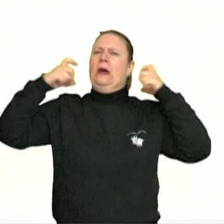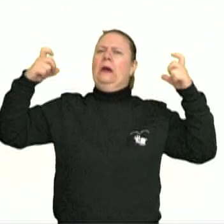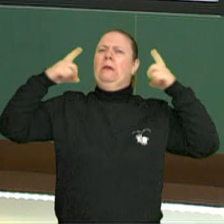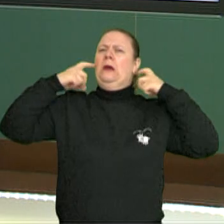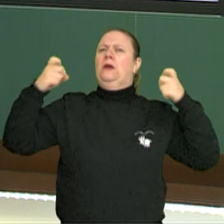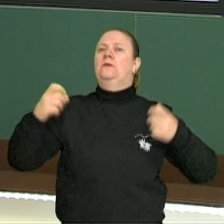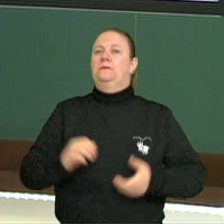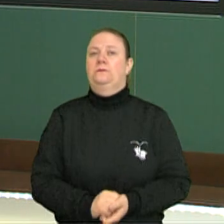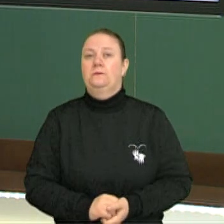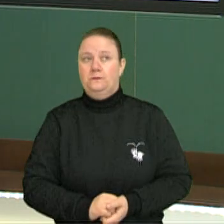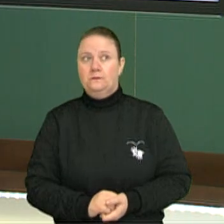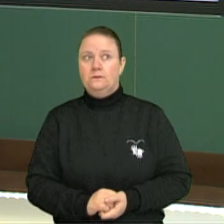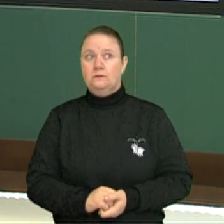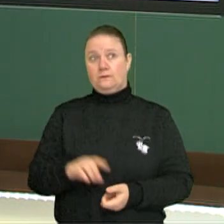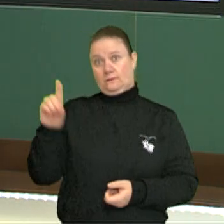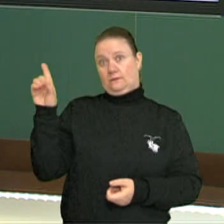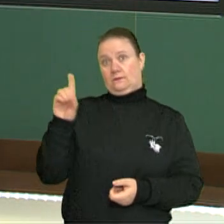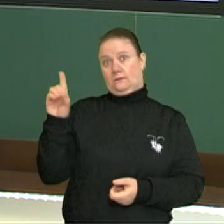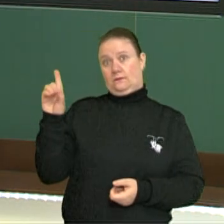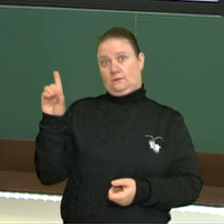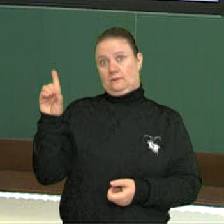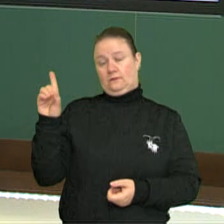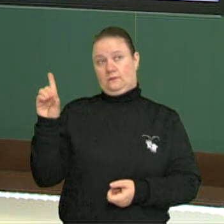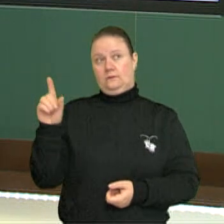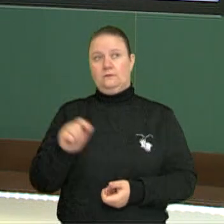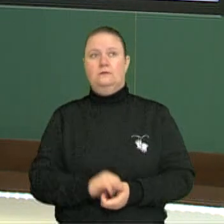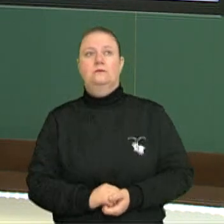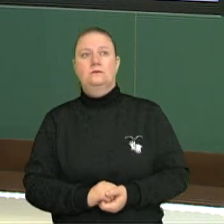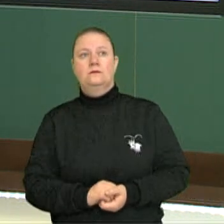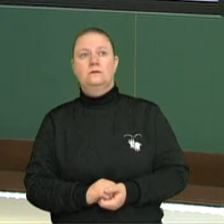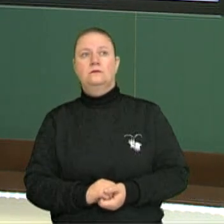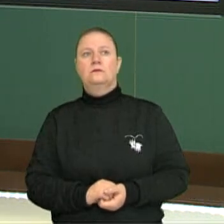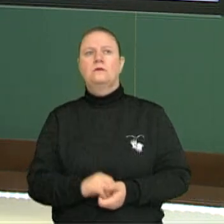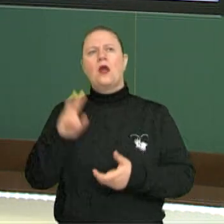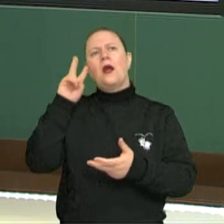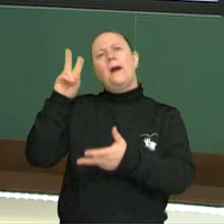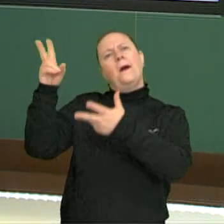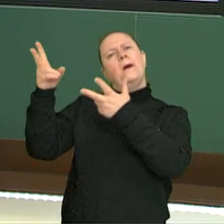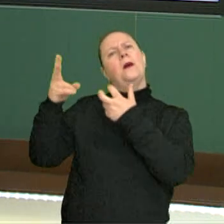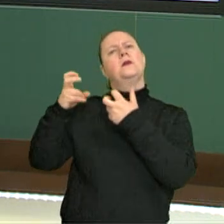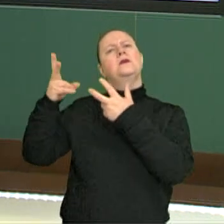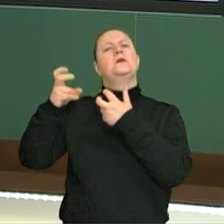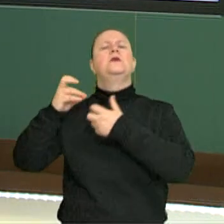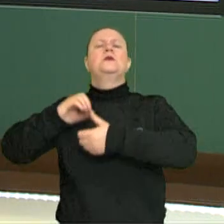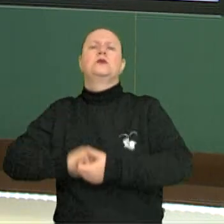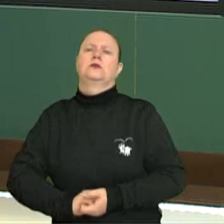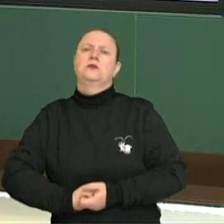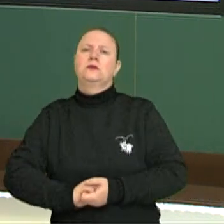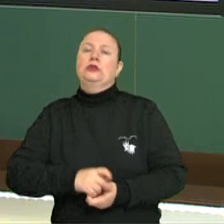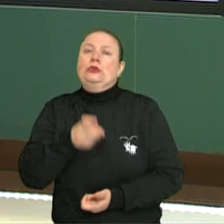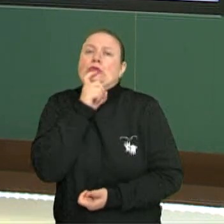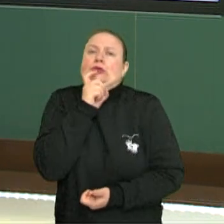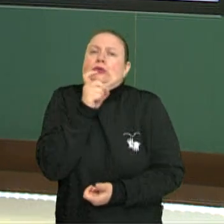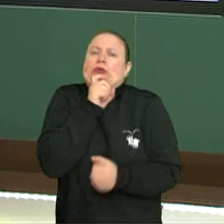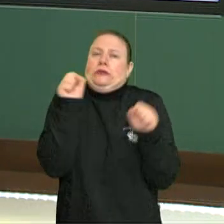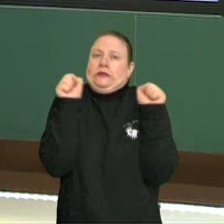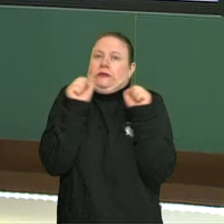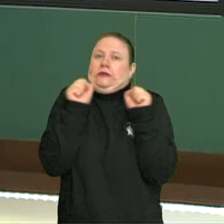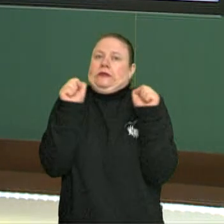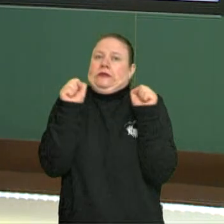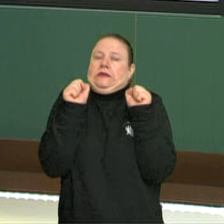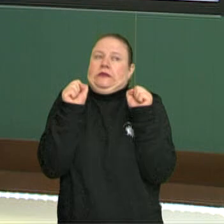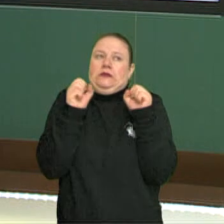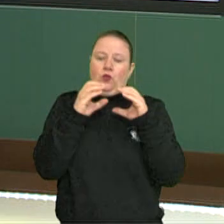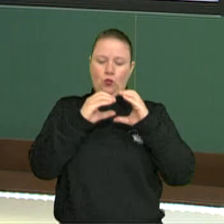gente tem isto aqui. Pois bem, reparei que no inverno, a esfera localizada